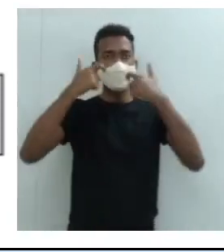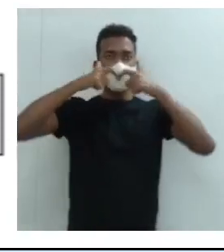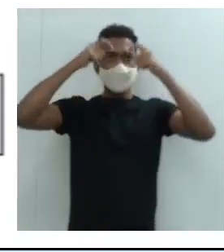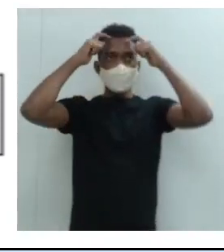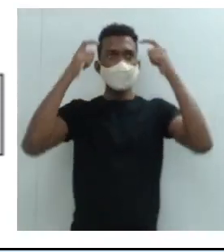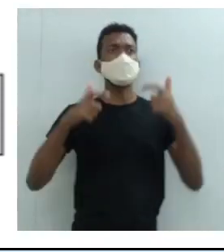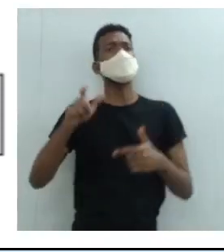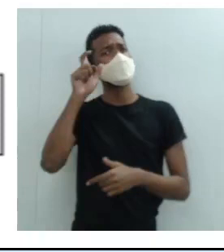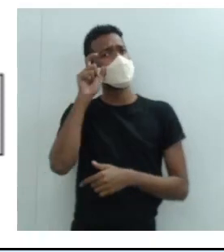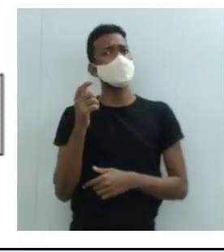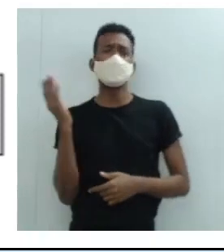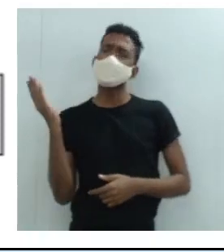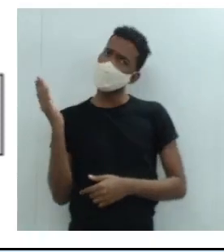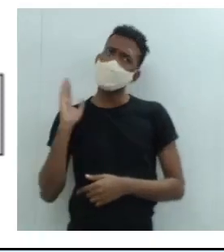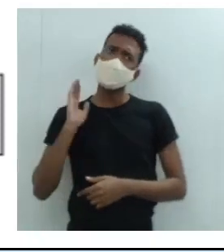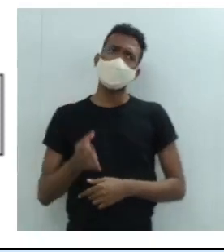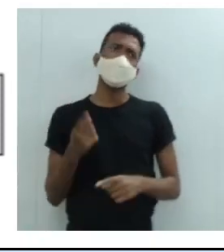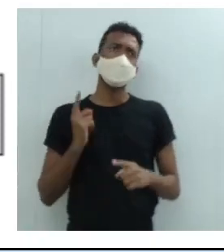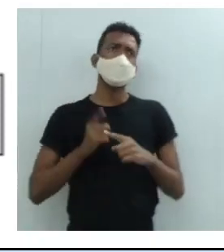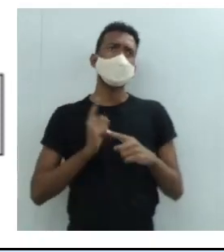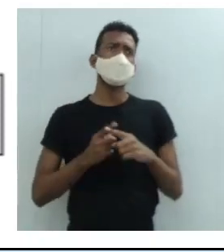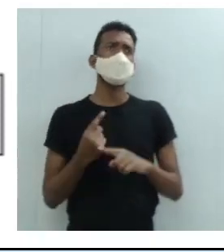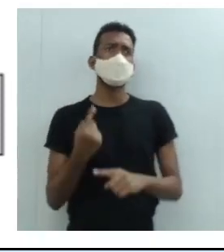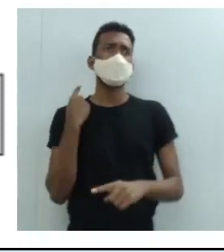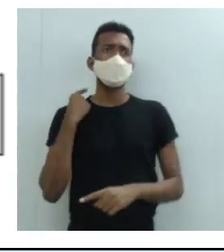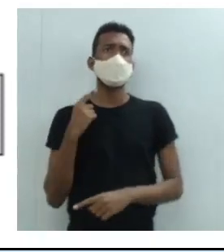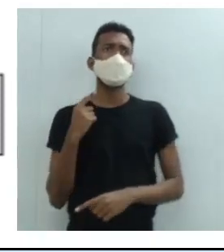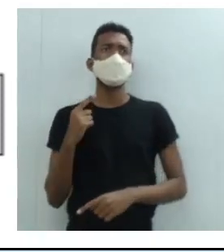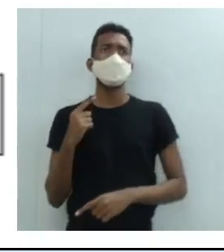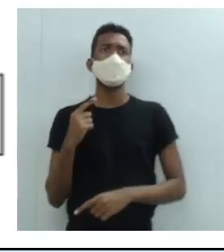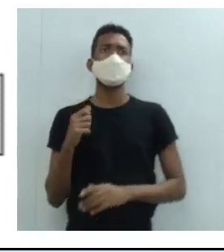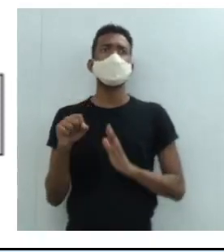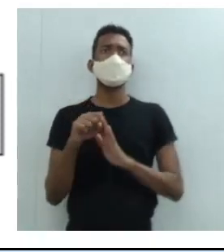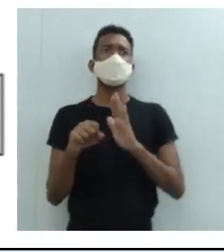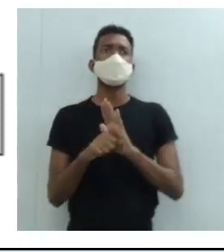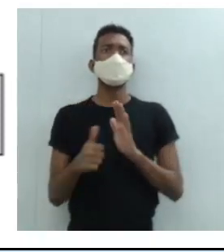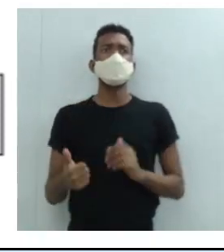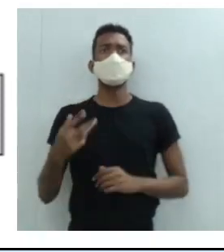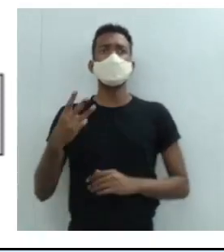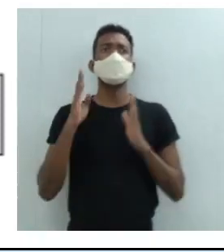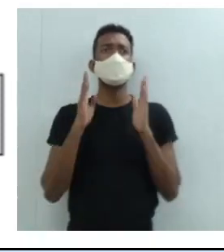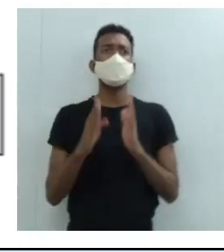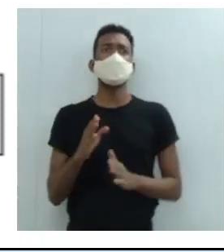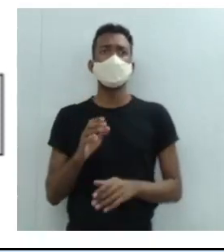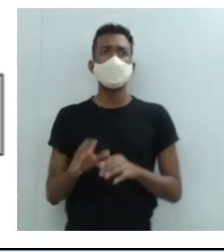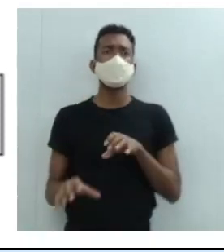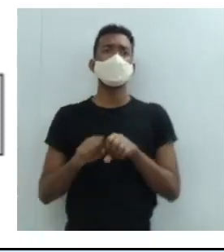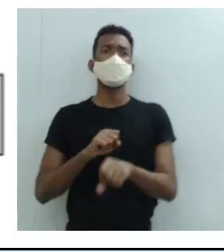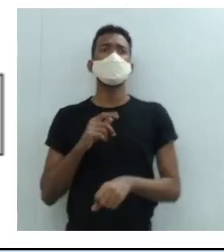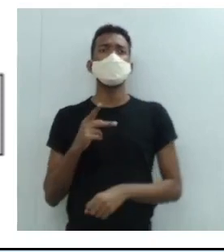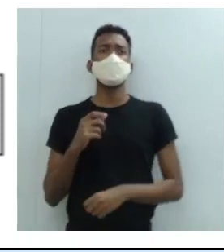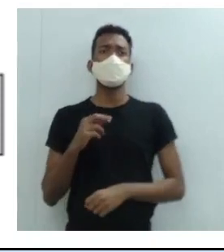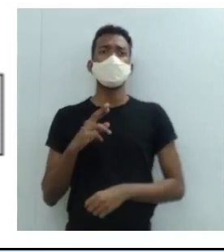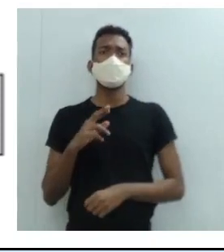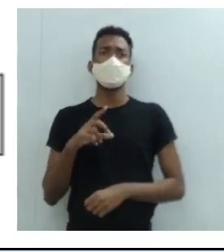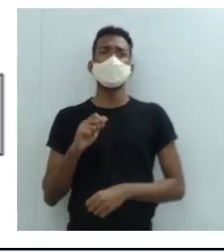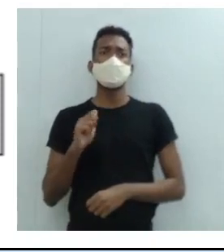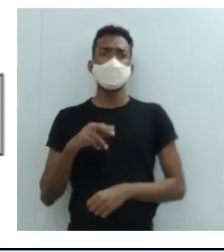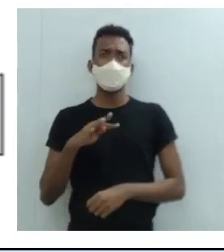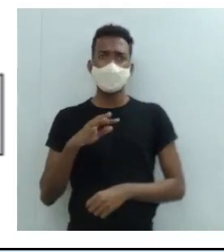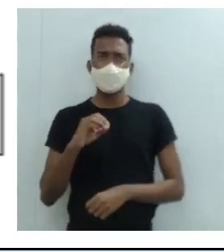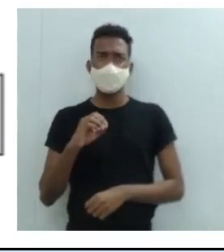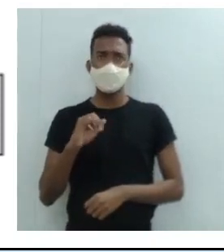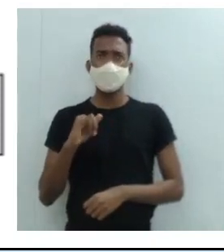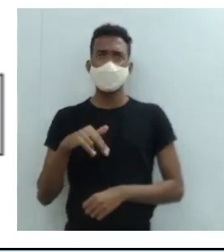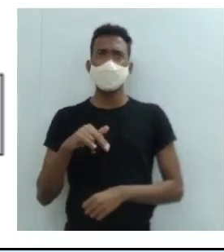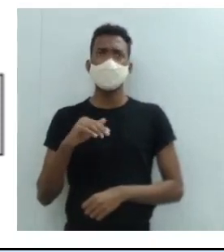interessante isso. Porque lá no século XIII, formou-se o parlamento inglês, constituído